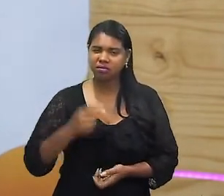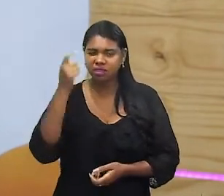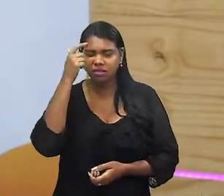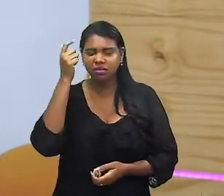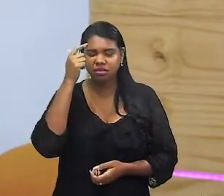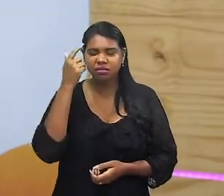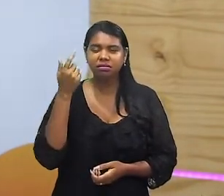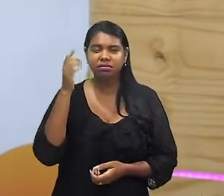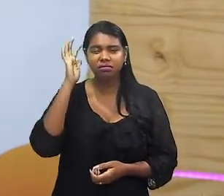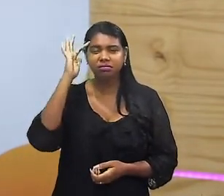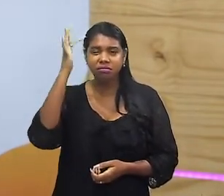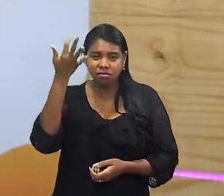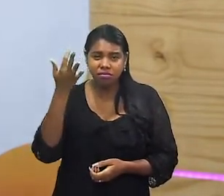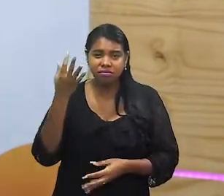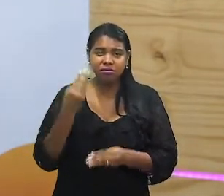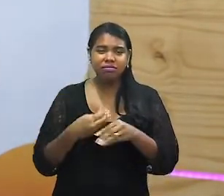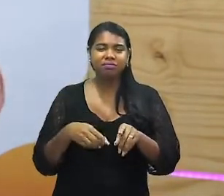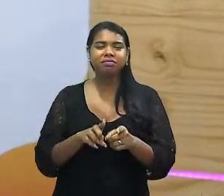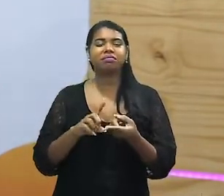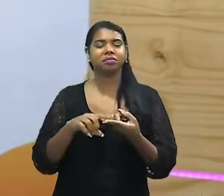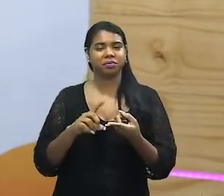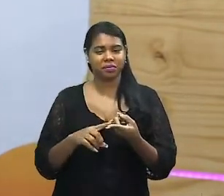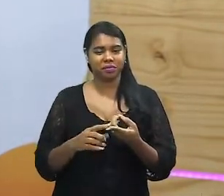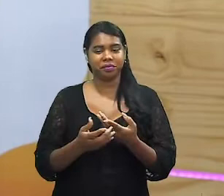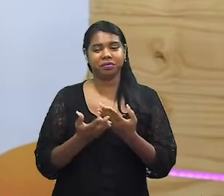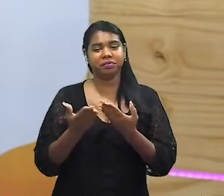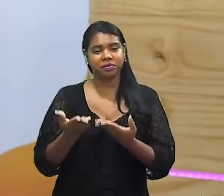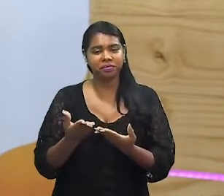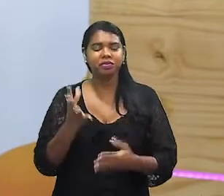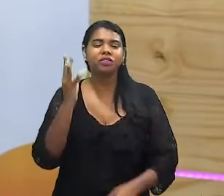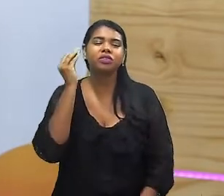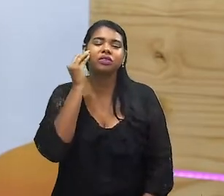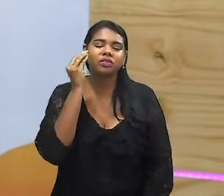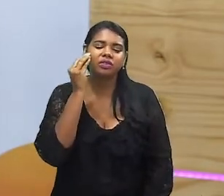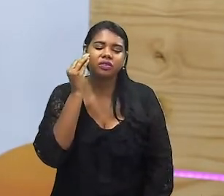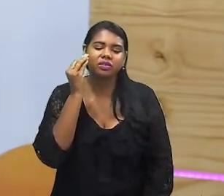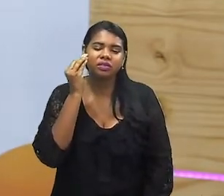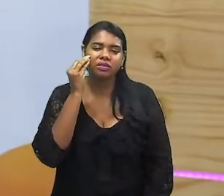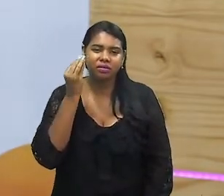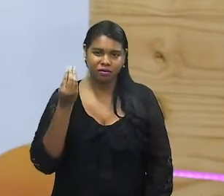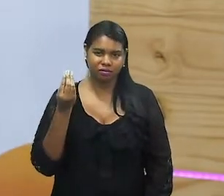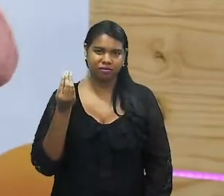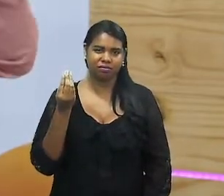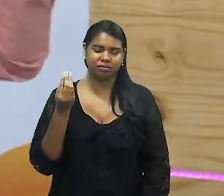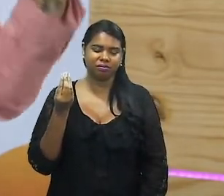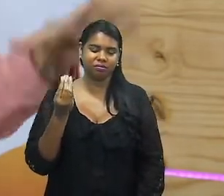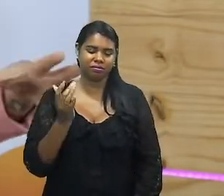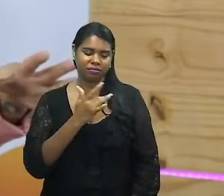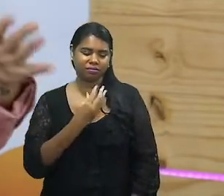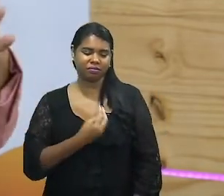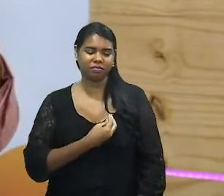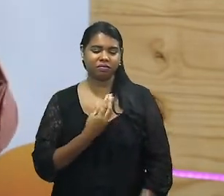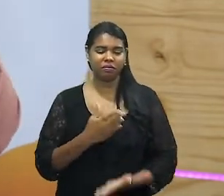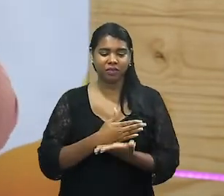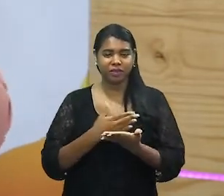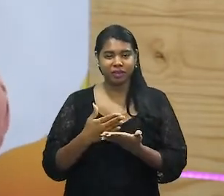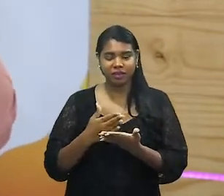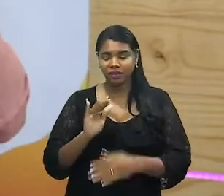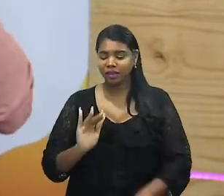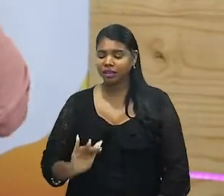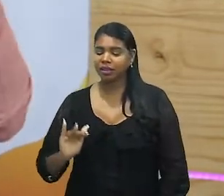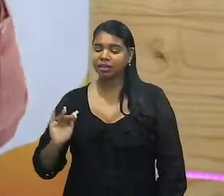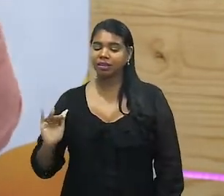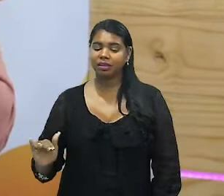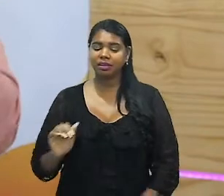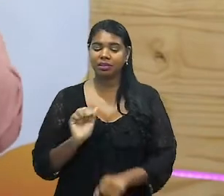pensam autonomamente, mas vocês estão tendo ali a experiência da heteronomia. Na primeira infância, a gente